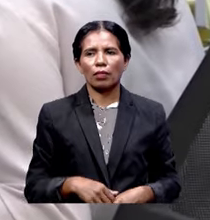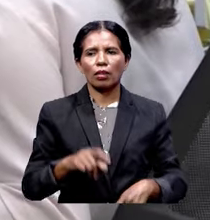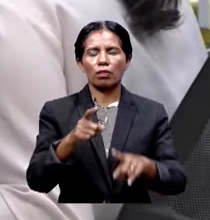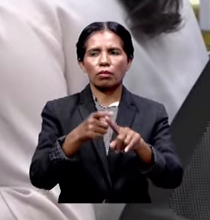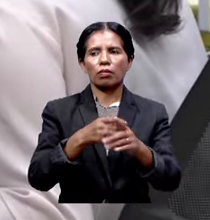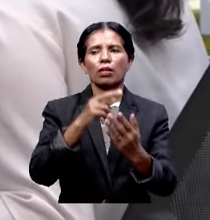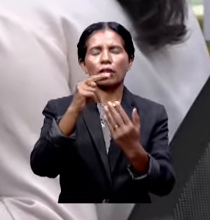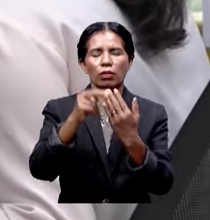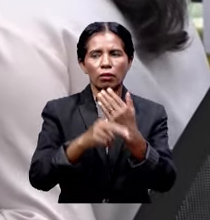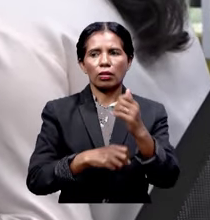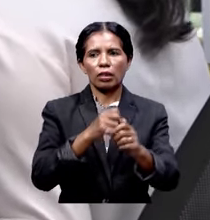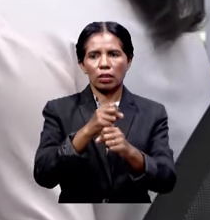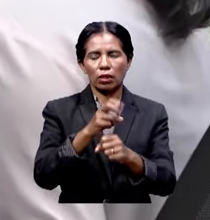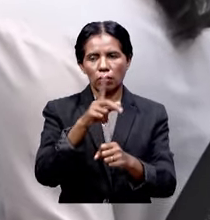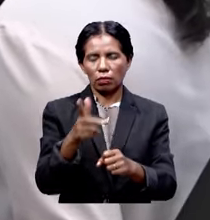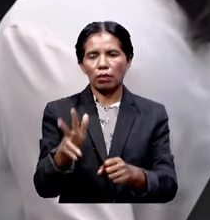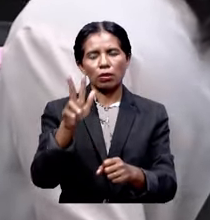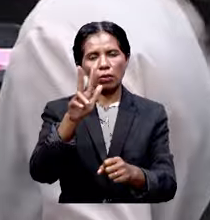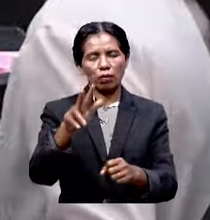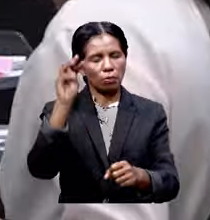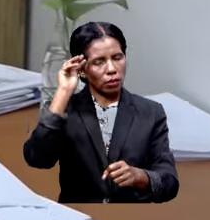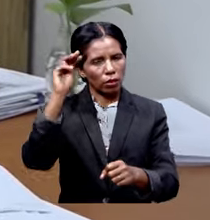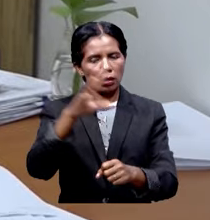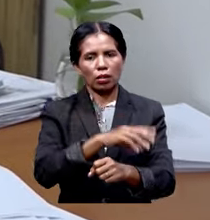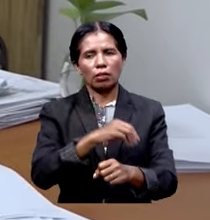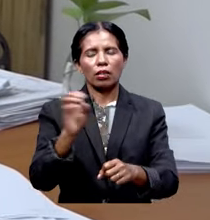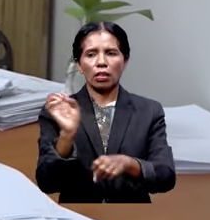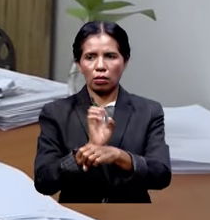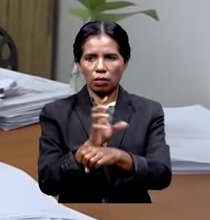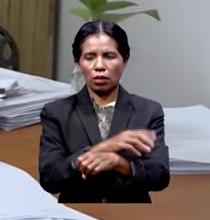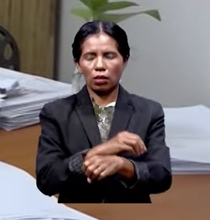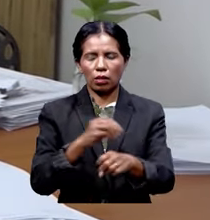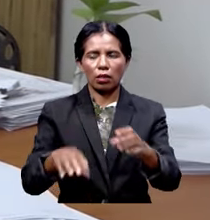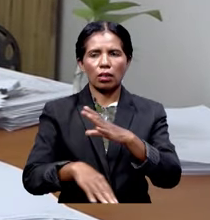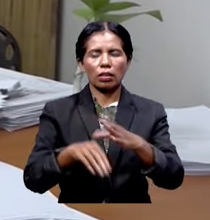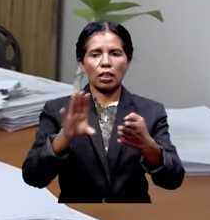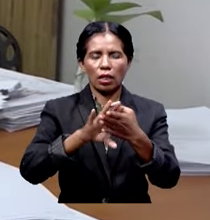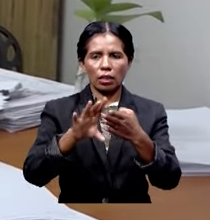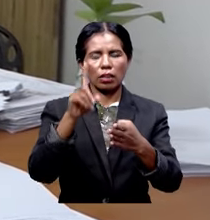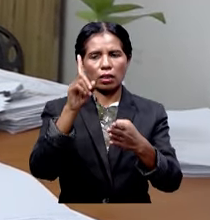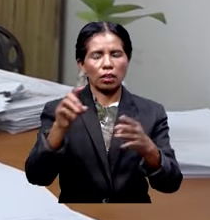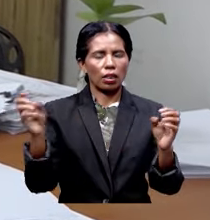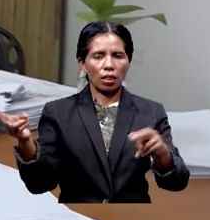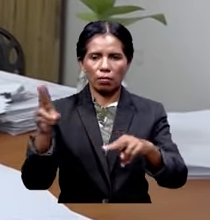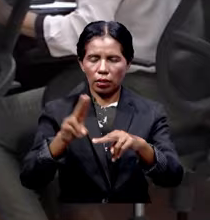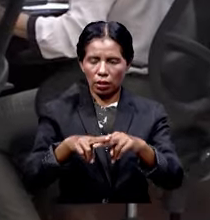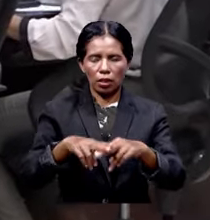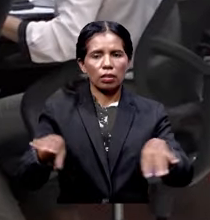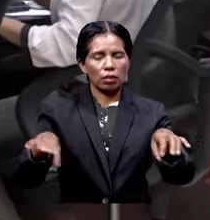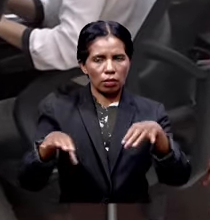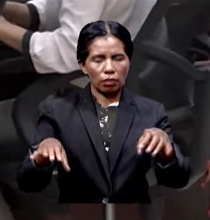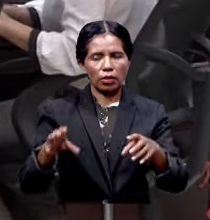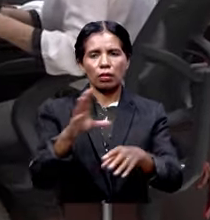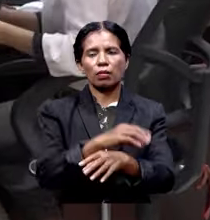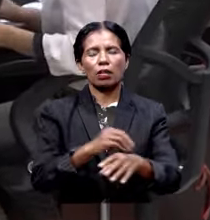novembro, tinha rio rua Ronulo Recintolo, Ministério Assunto Coordenador Econômico, a sair despais suída ou de lá estende contrato o funcionário